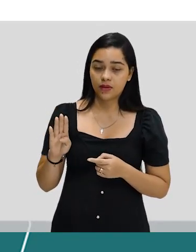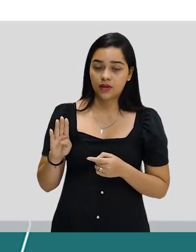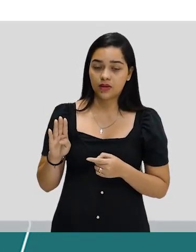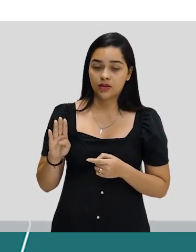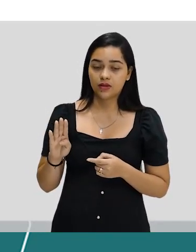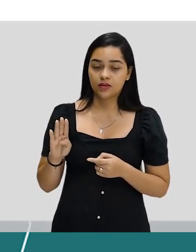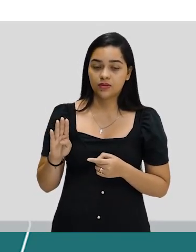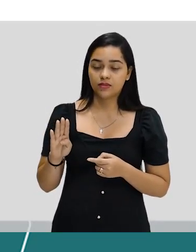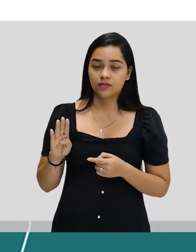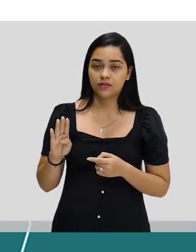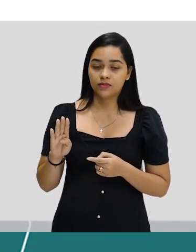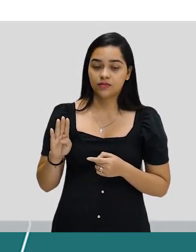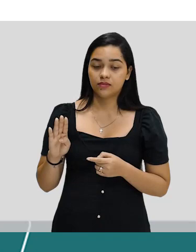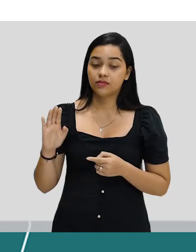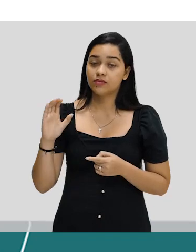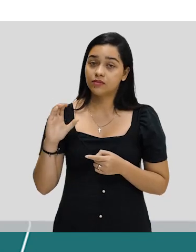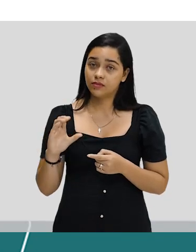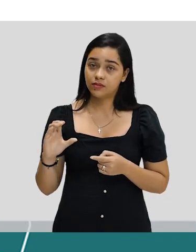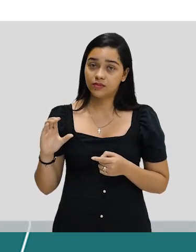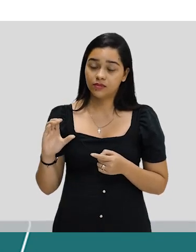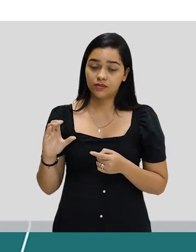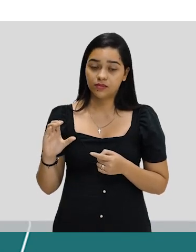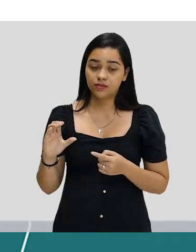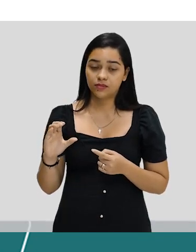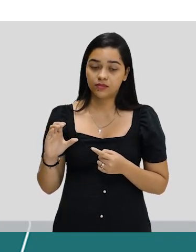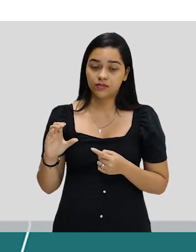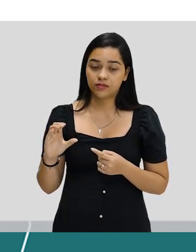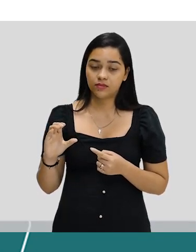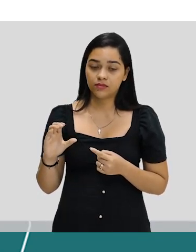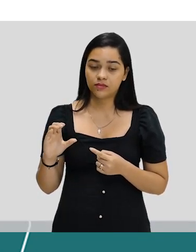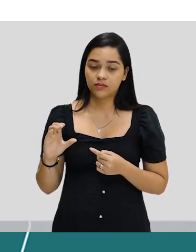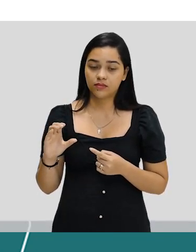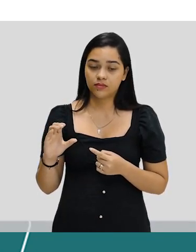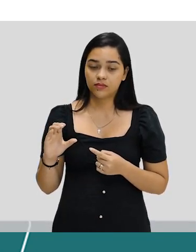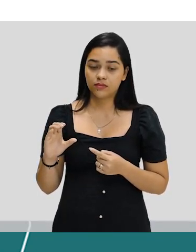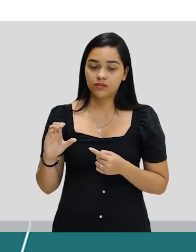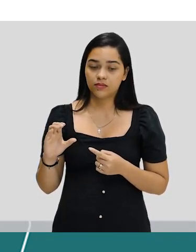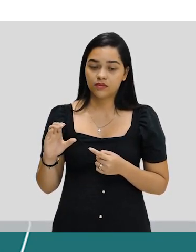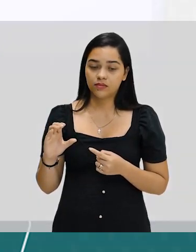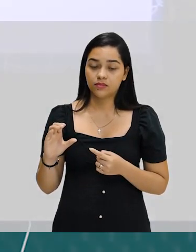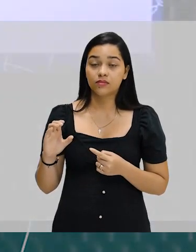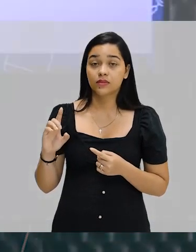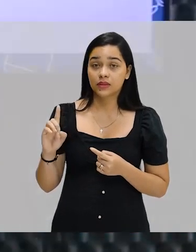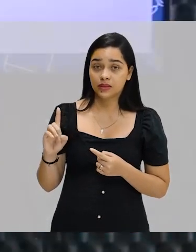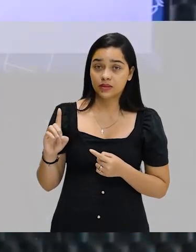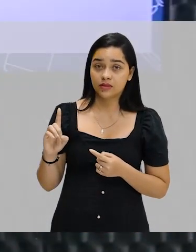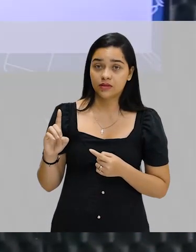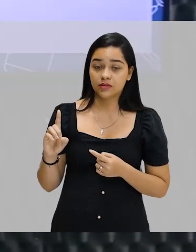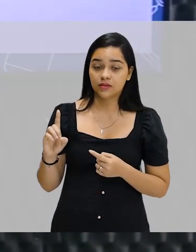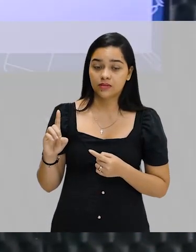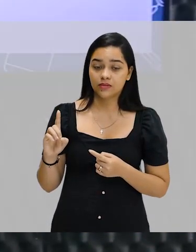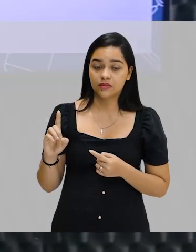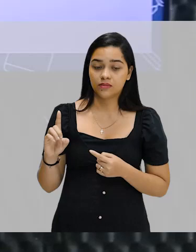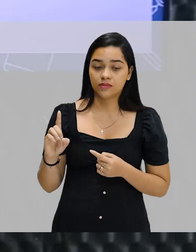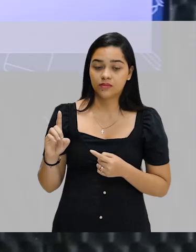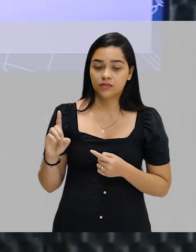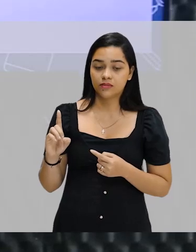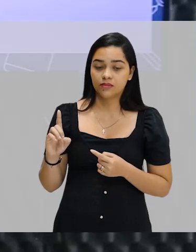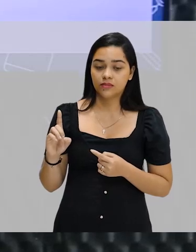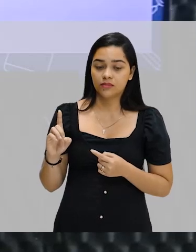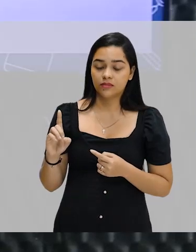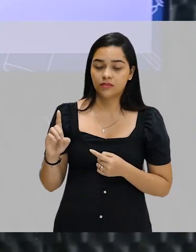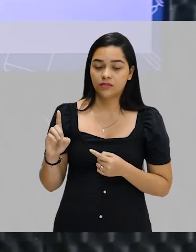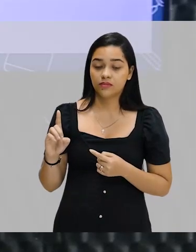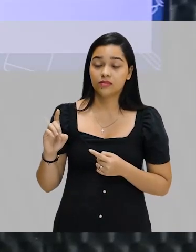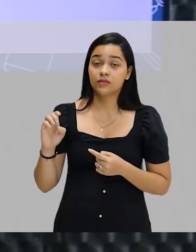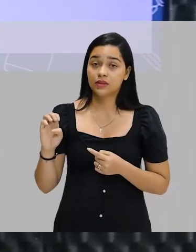Basicamente, vem de que palavra? Do básico. Negativamente, vem de que palavra? Do negativo. Diariamente, vem de que